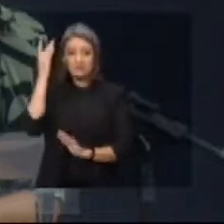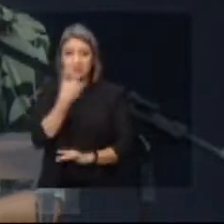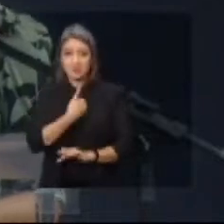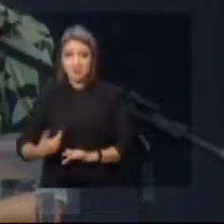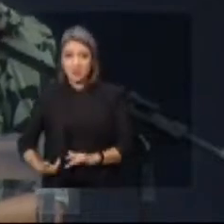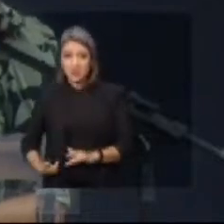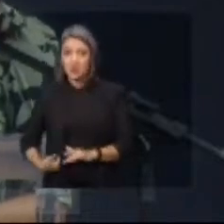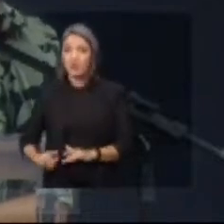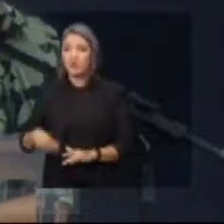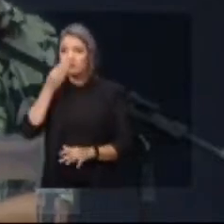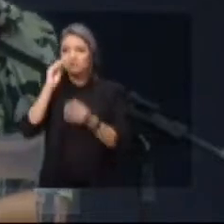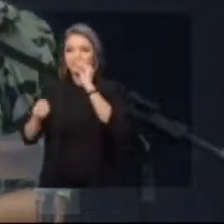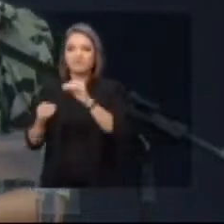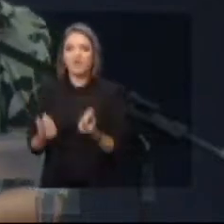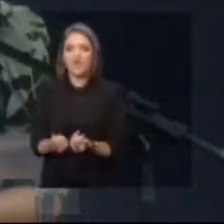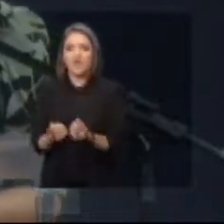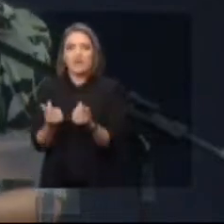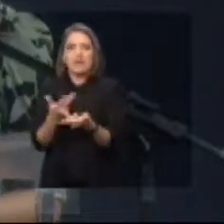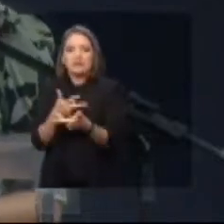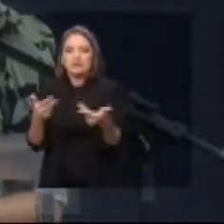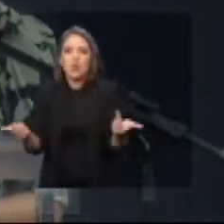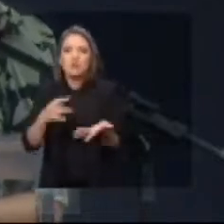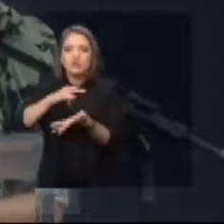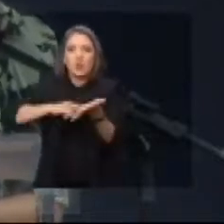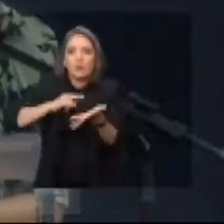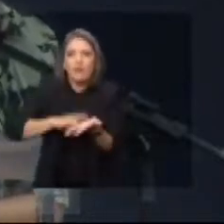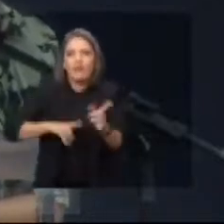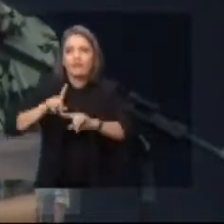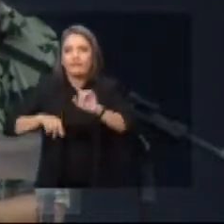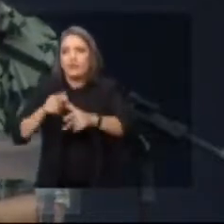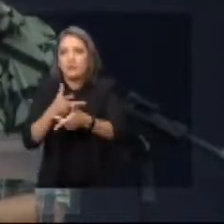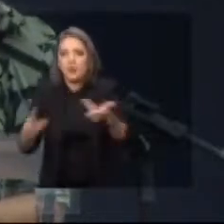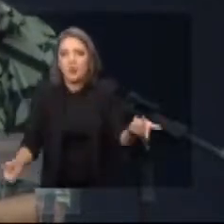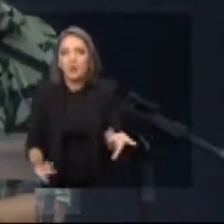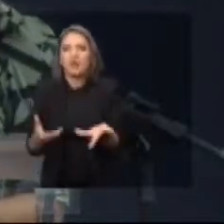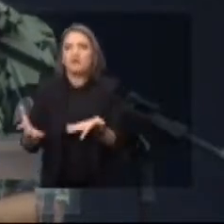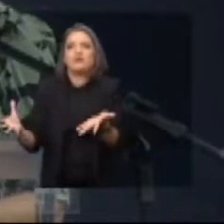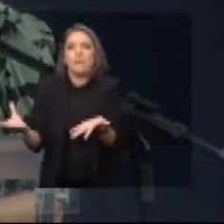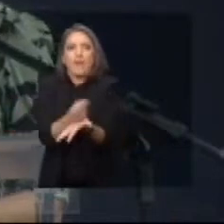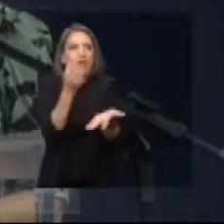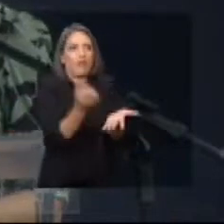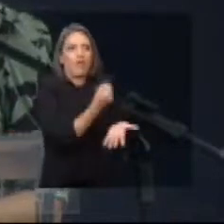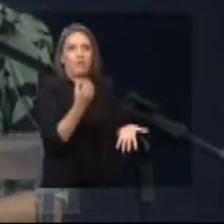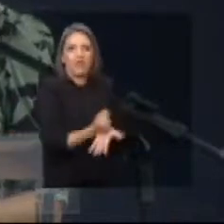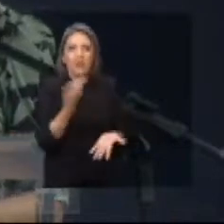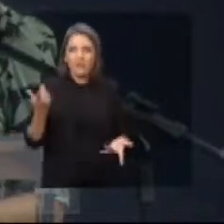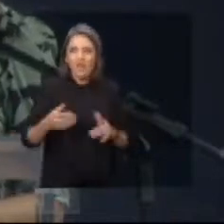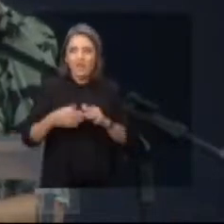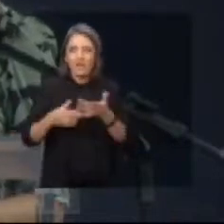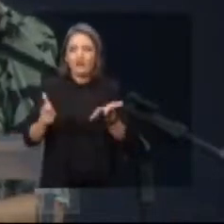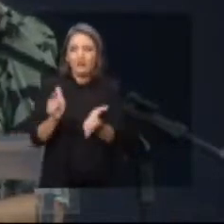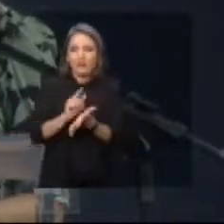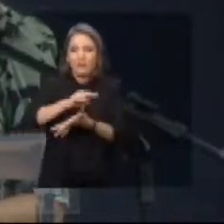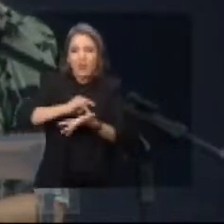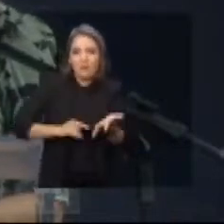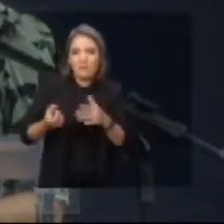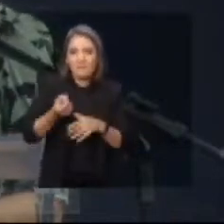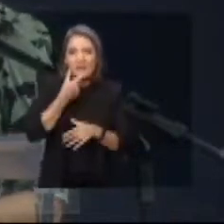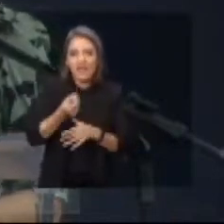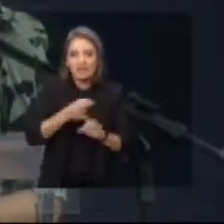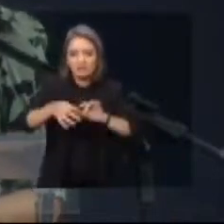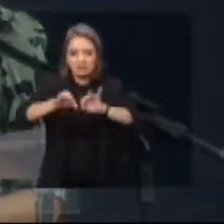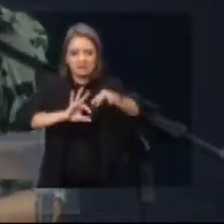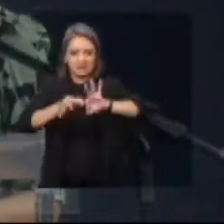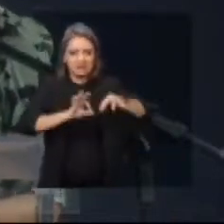destroem os poucos bens e pertencentes das pessoas documentos pessoais e receitas médicas são instruídos as pessoas não são informadas da destinação dos seus